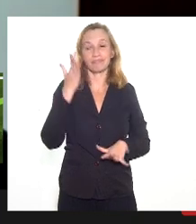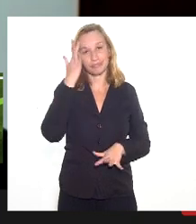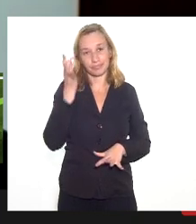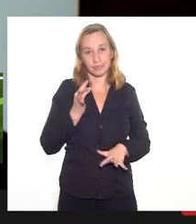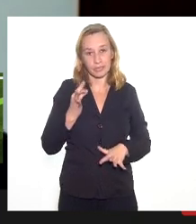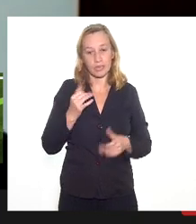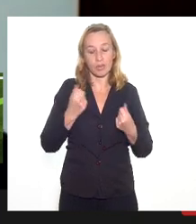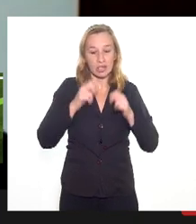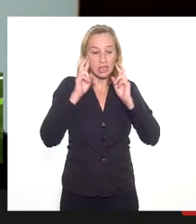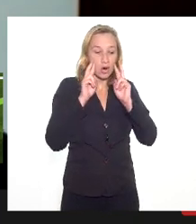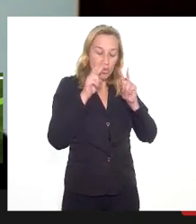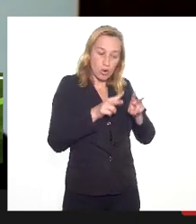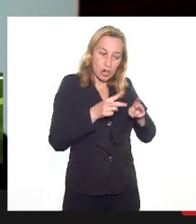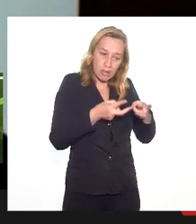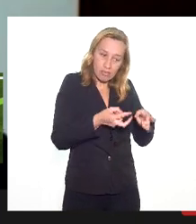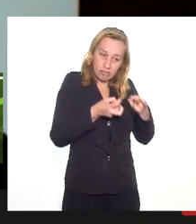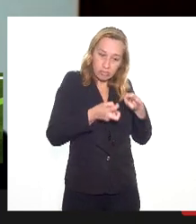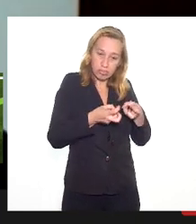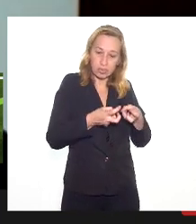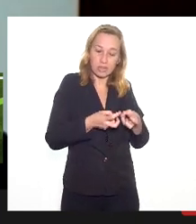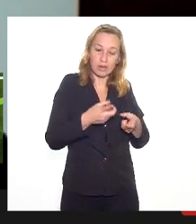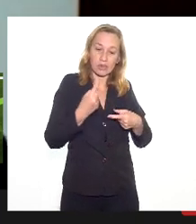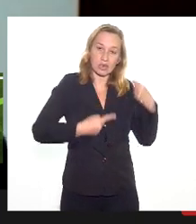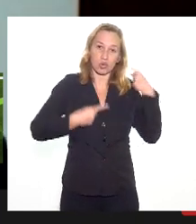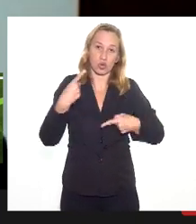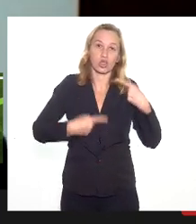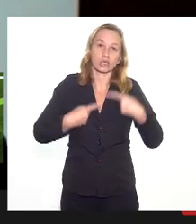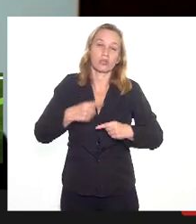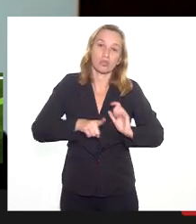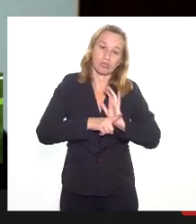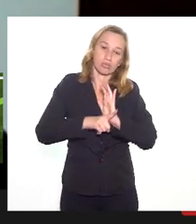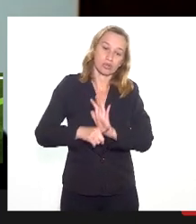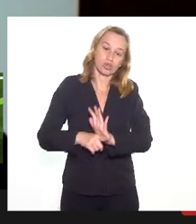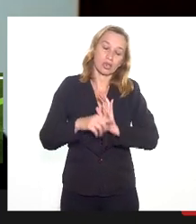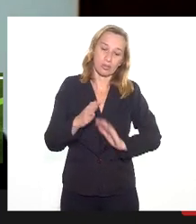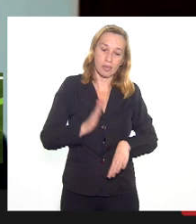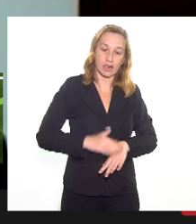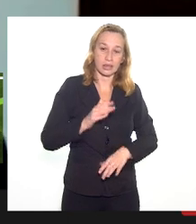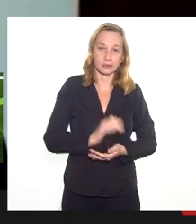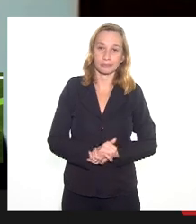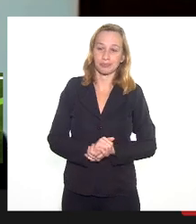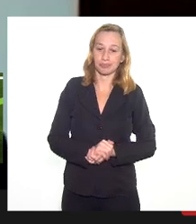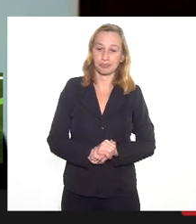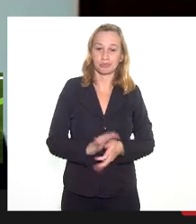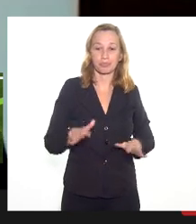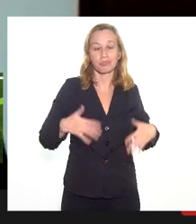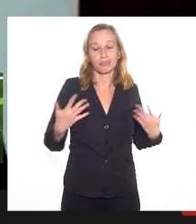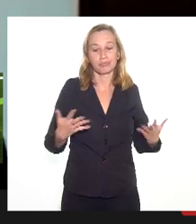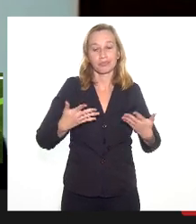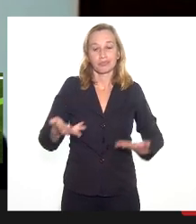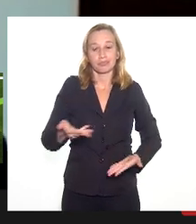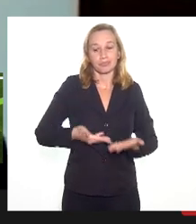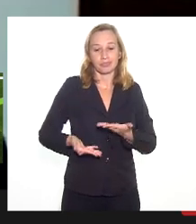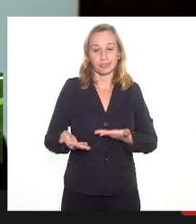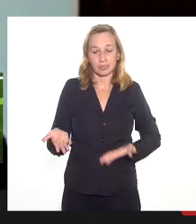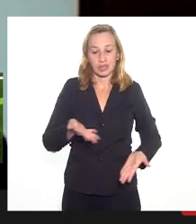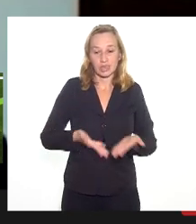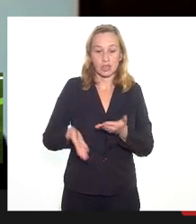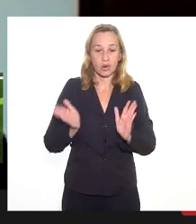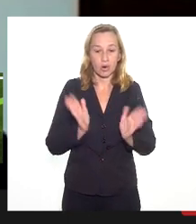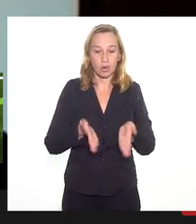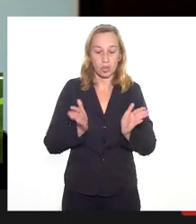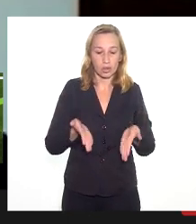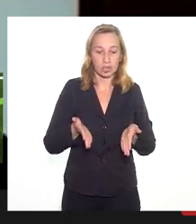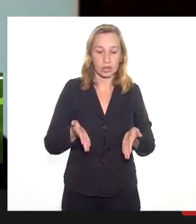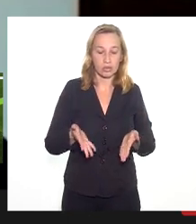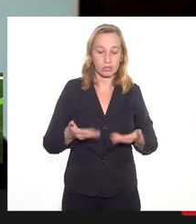um olhar mais apurado para essa política e pode estar contribuindo. Então, nossa participação hoje é no sentido de nos